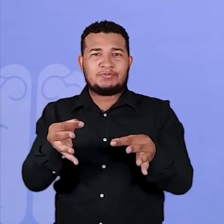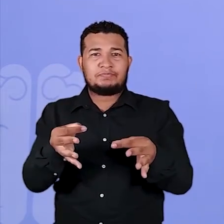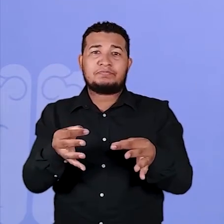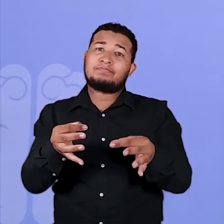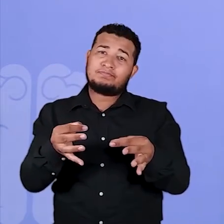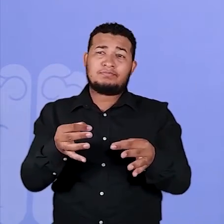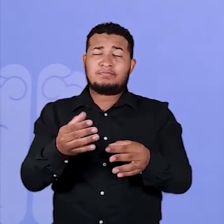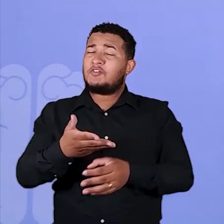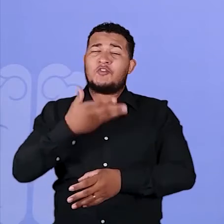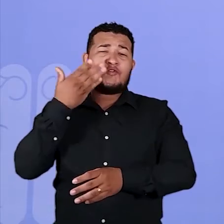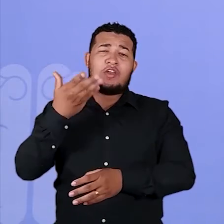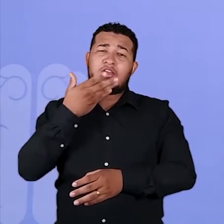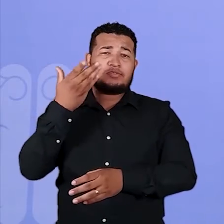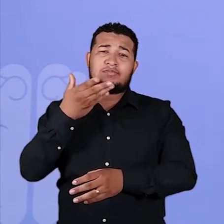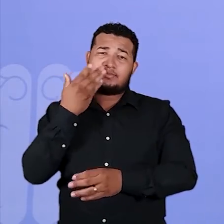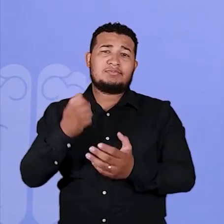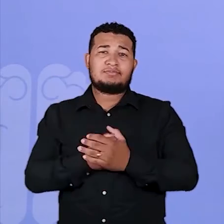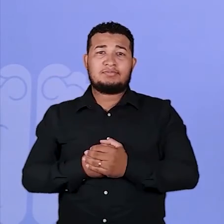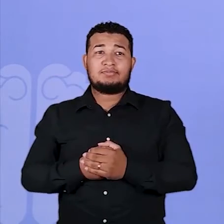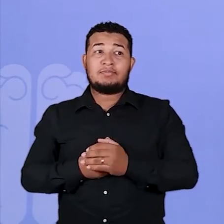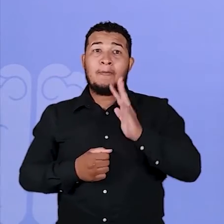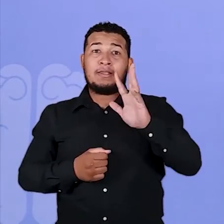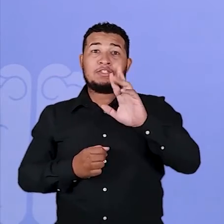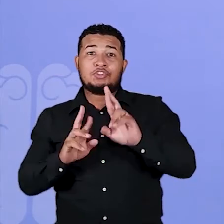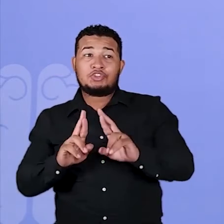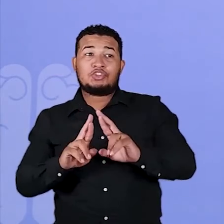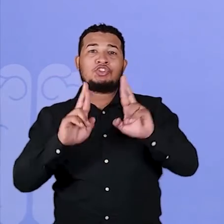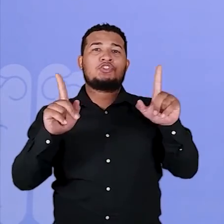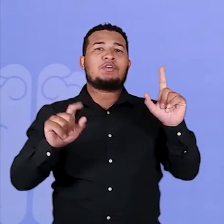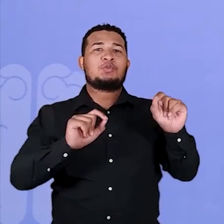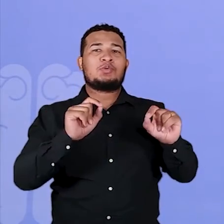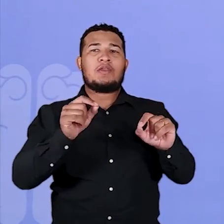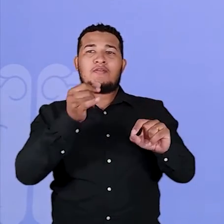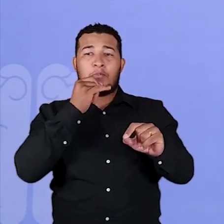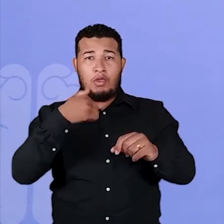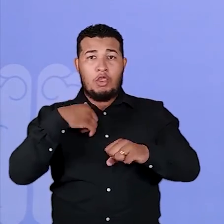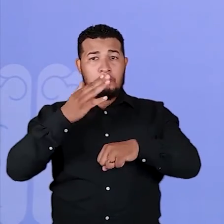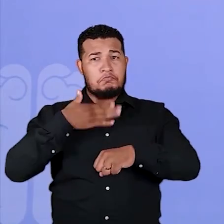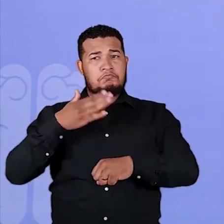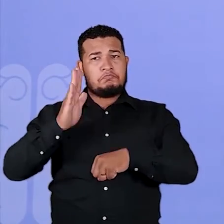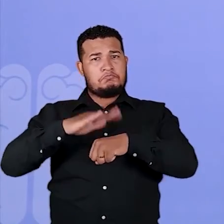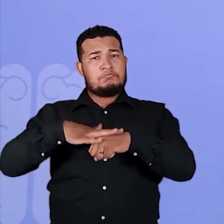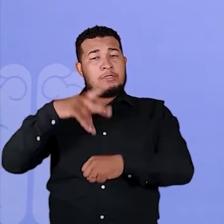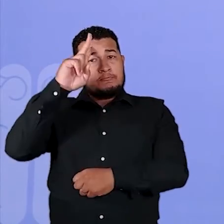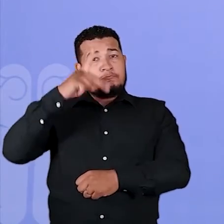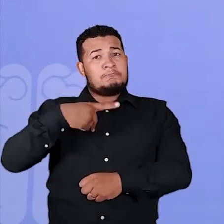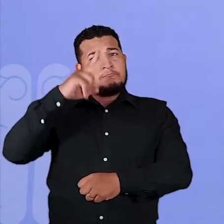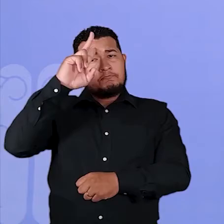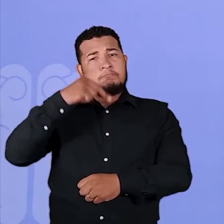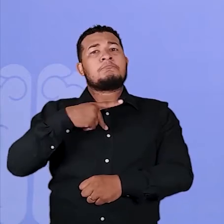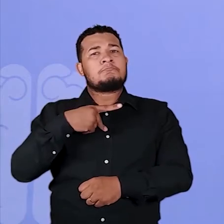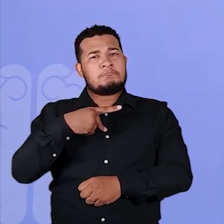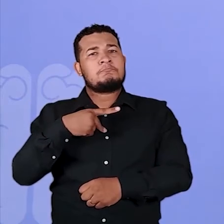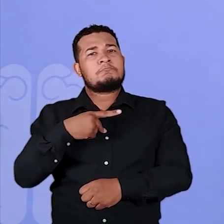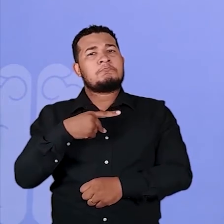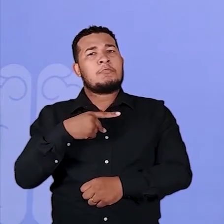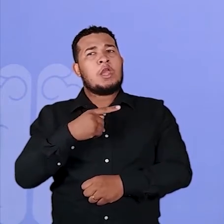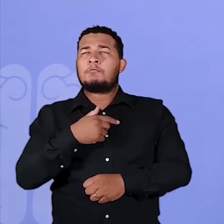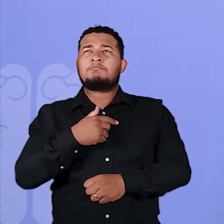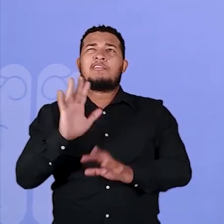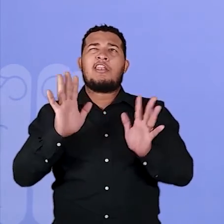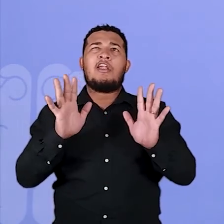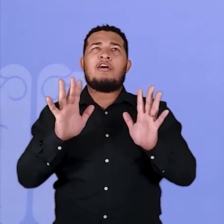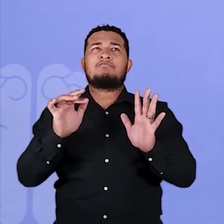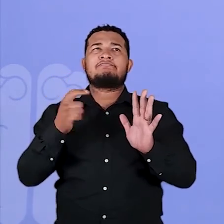justa é muito fácil. Outra coisa é você, por si só, por livre iniciativa, você